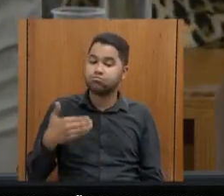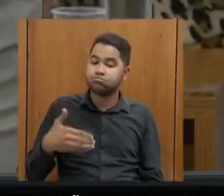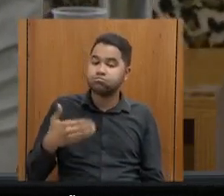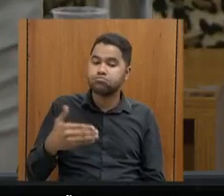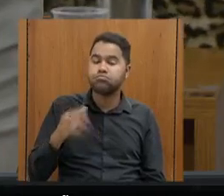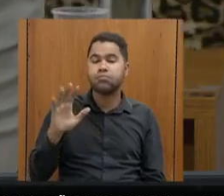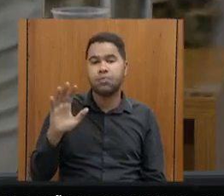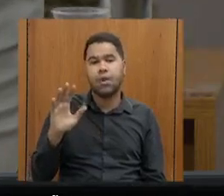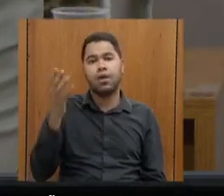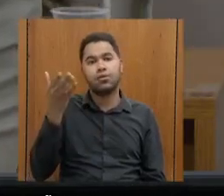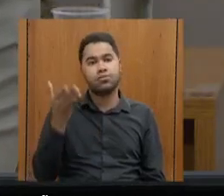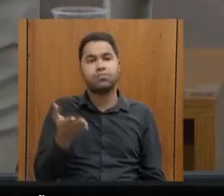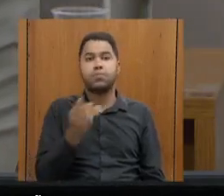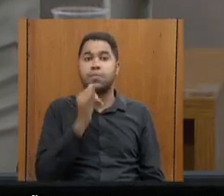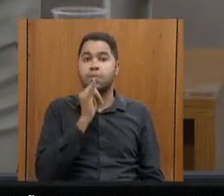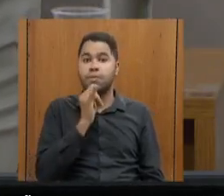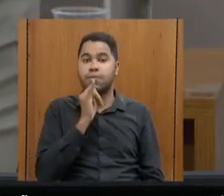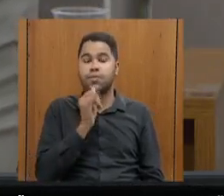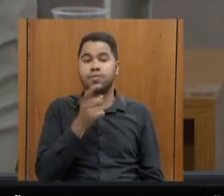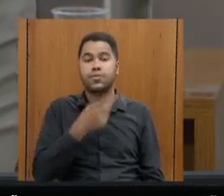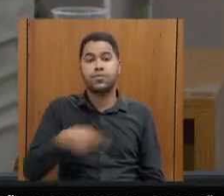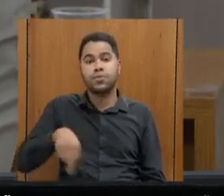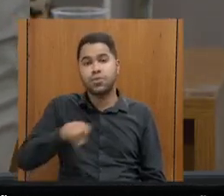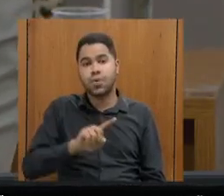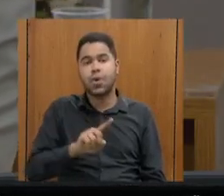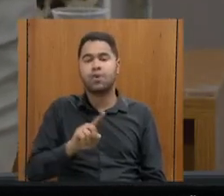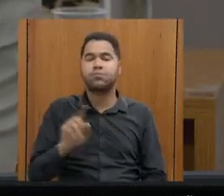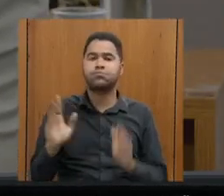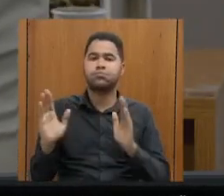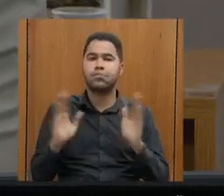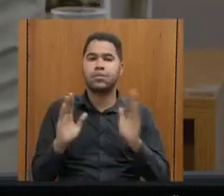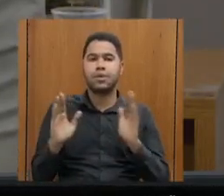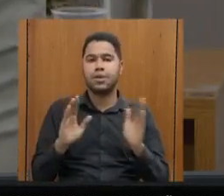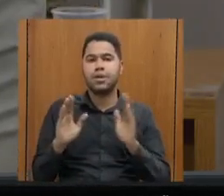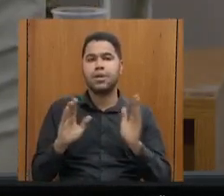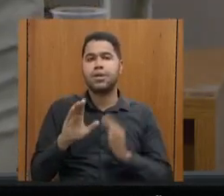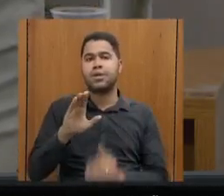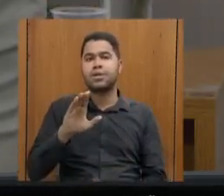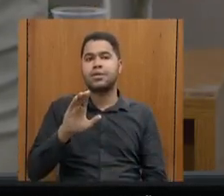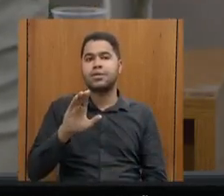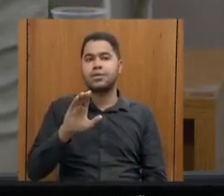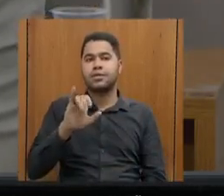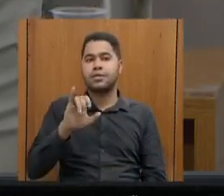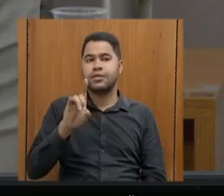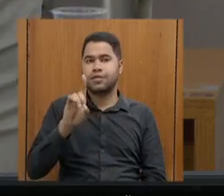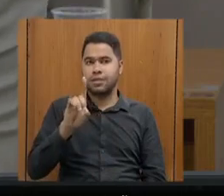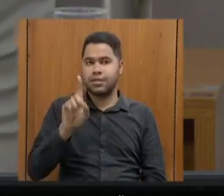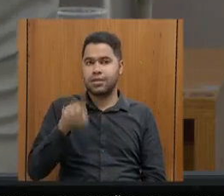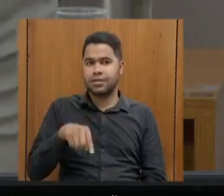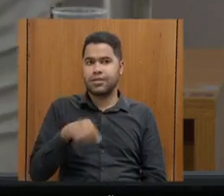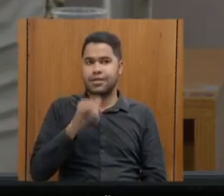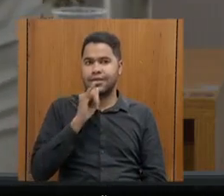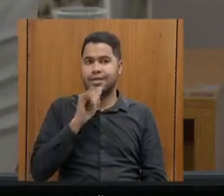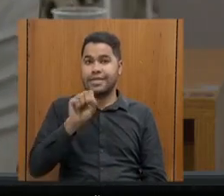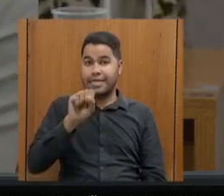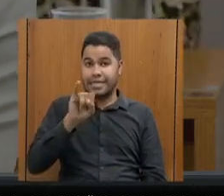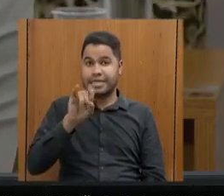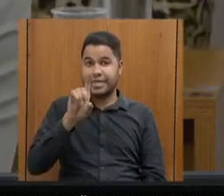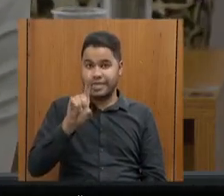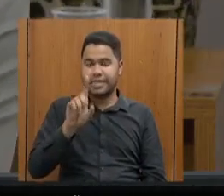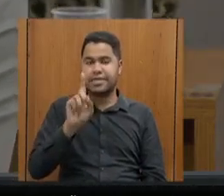ações como essas por exemplo nós tivemos durante o Cid uma sou uma Startup